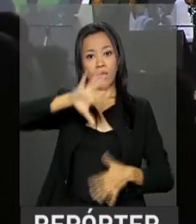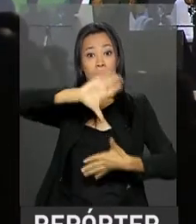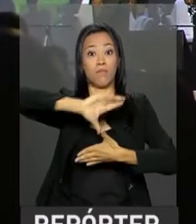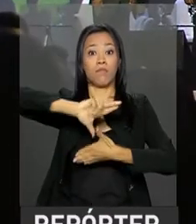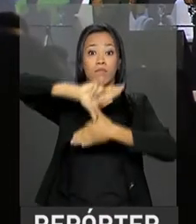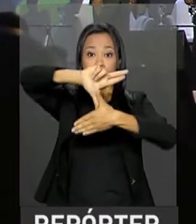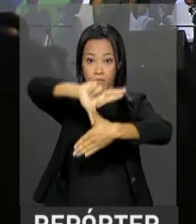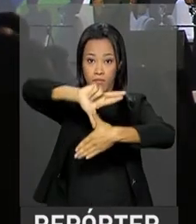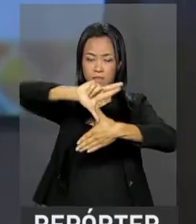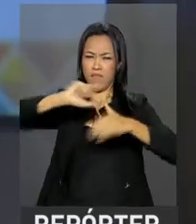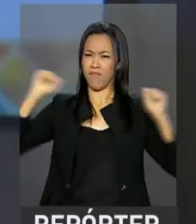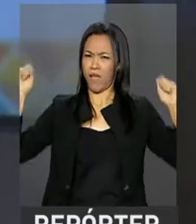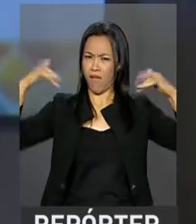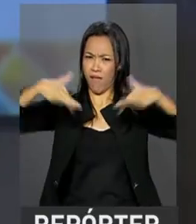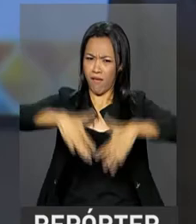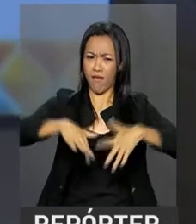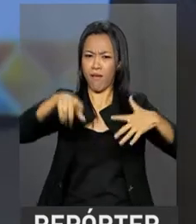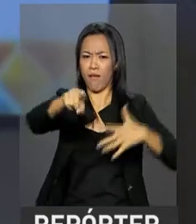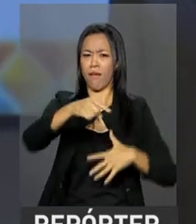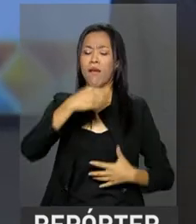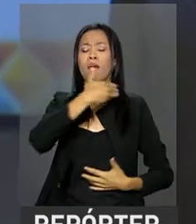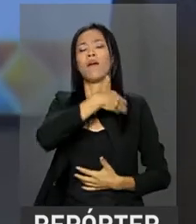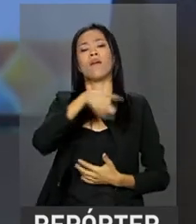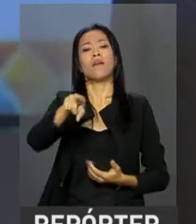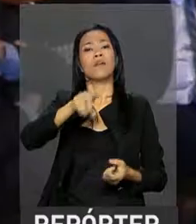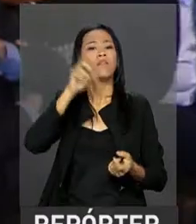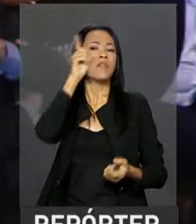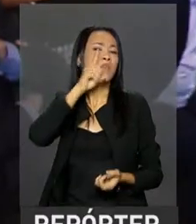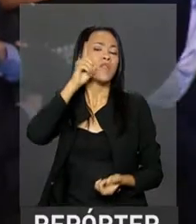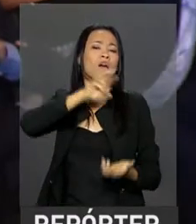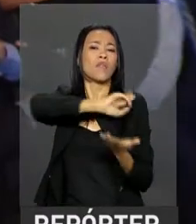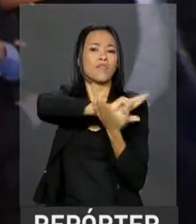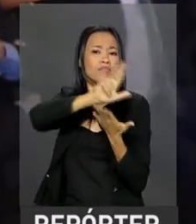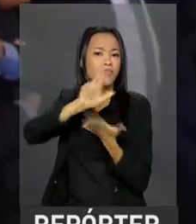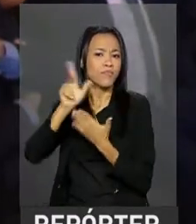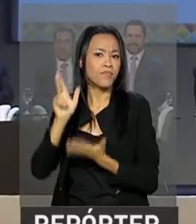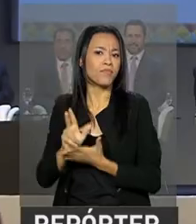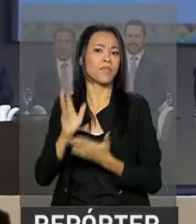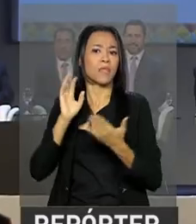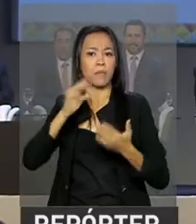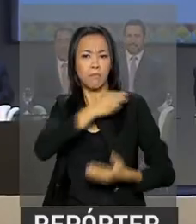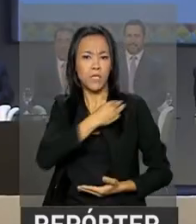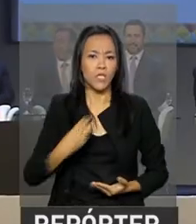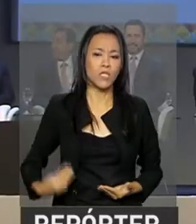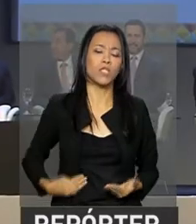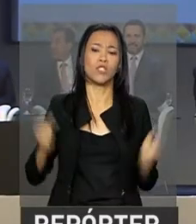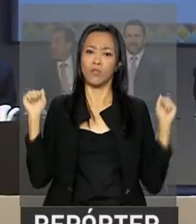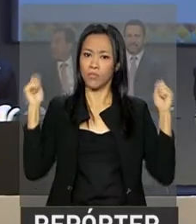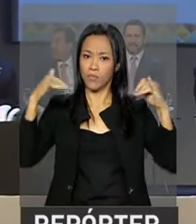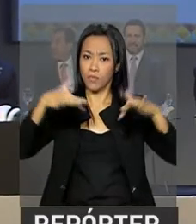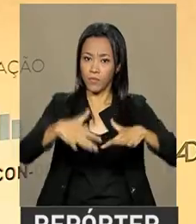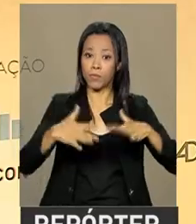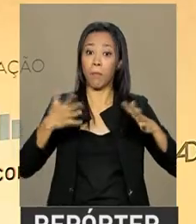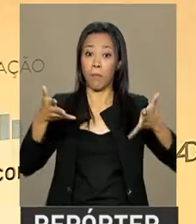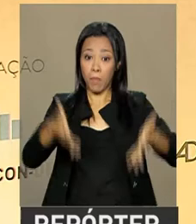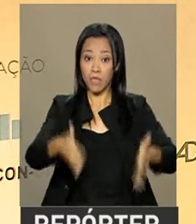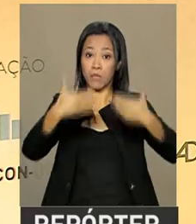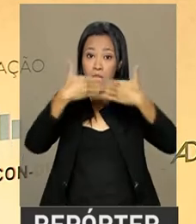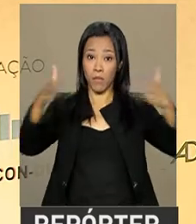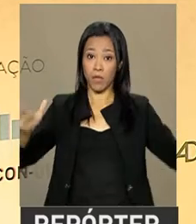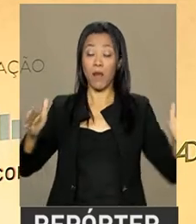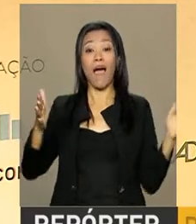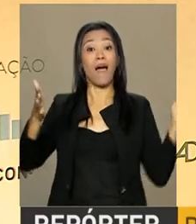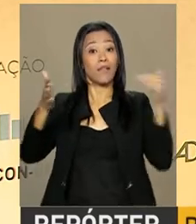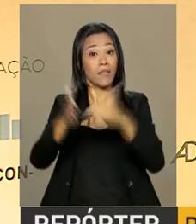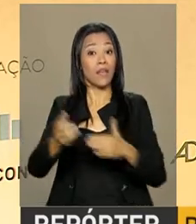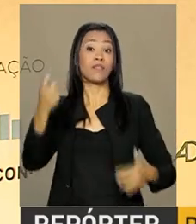Latina. Parlamentares, ministros e pesos pesados da economia nacional participaram da abertura. Até